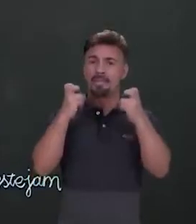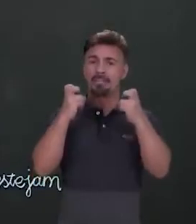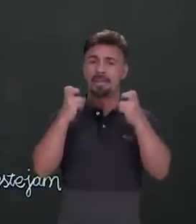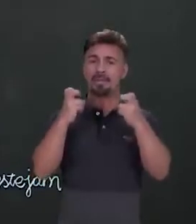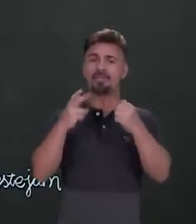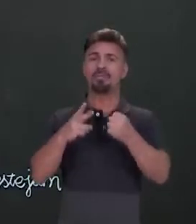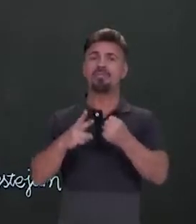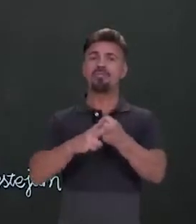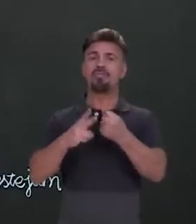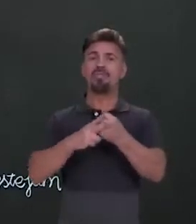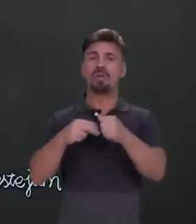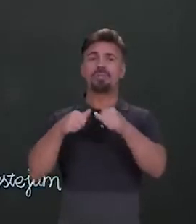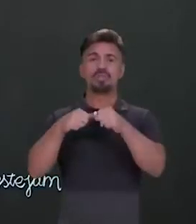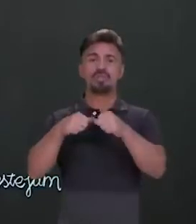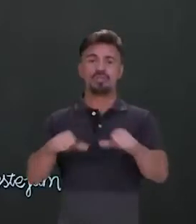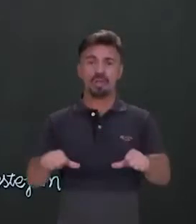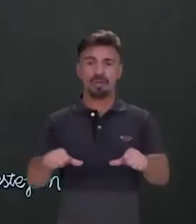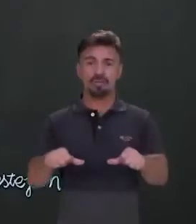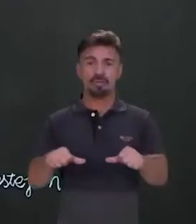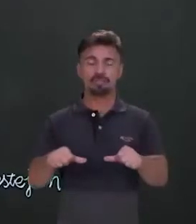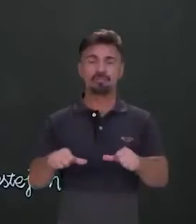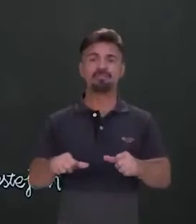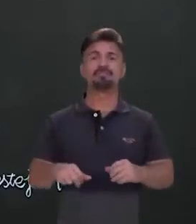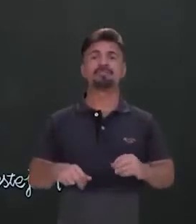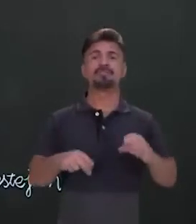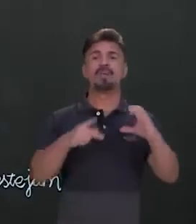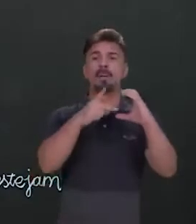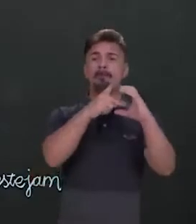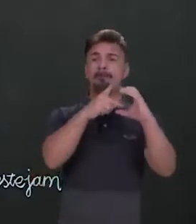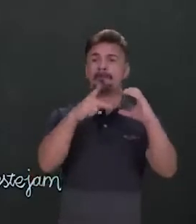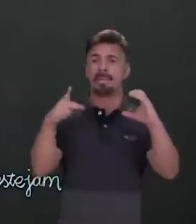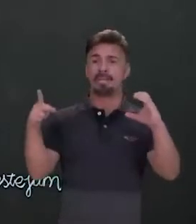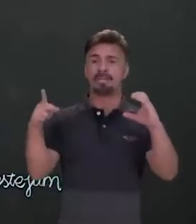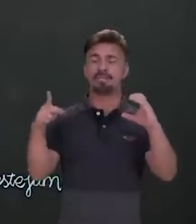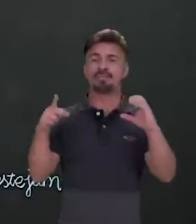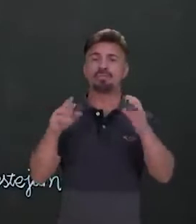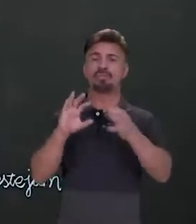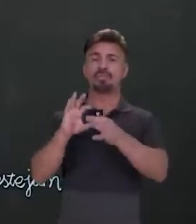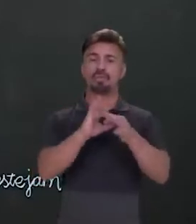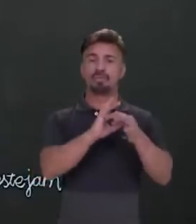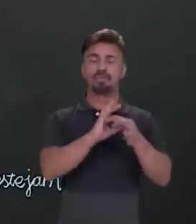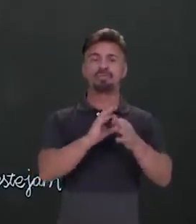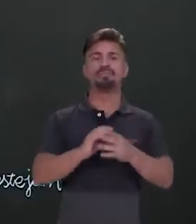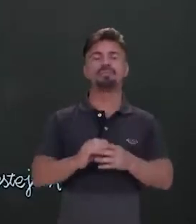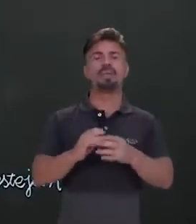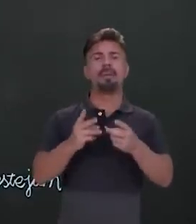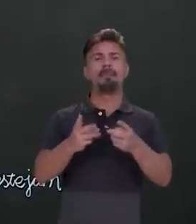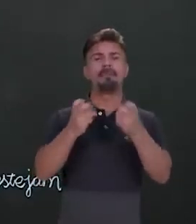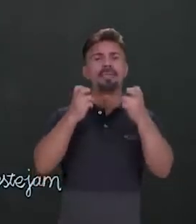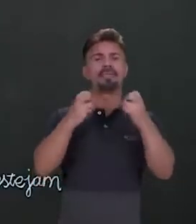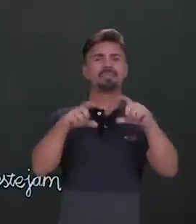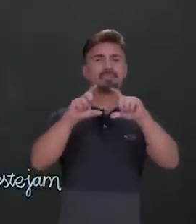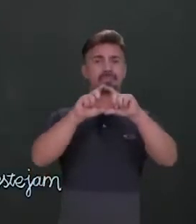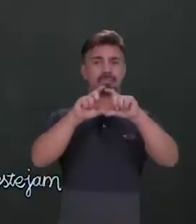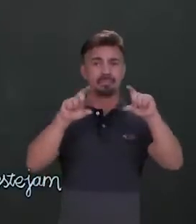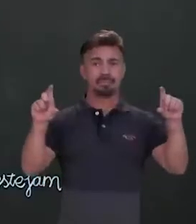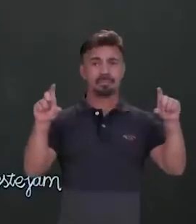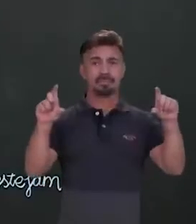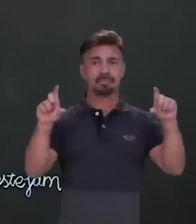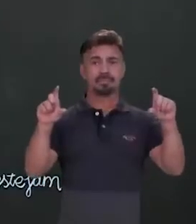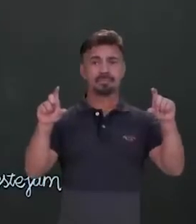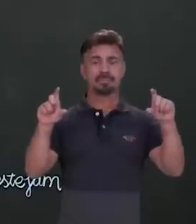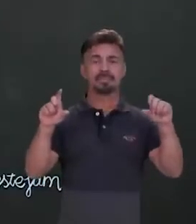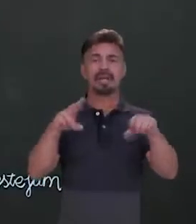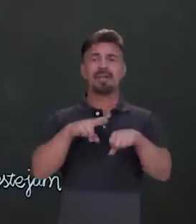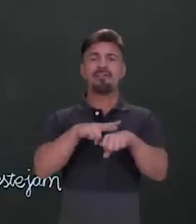verbo estava. Nesse caso, a gente chama de um período composto, duas orações. Perceba que a oração que está